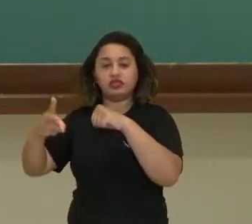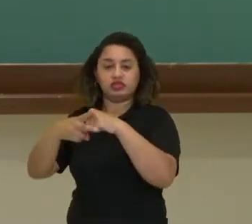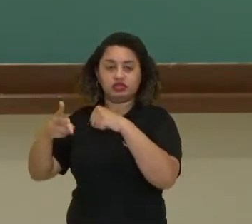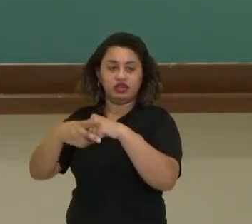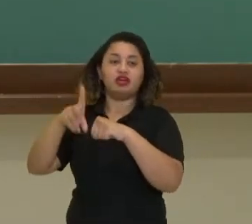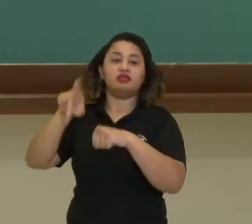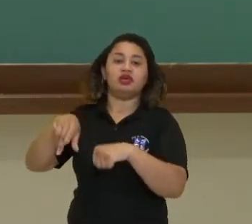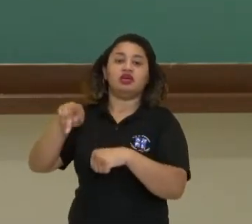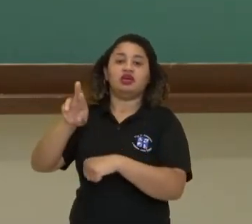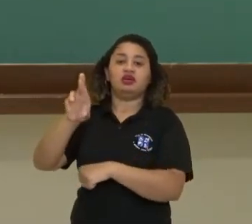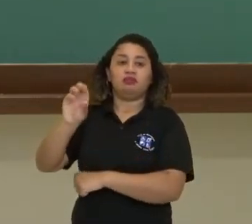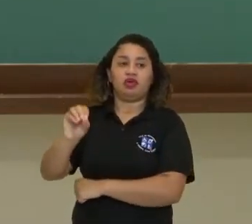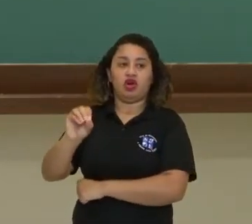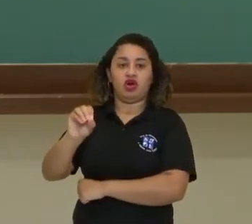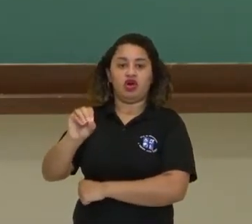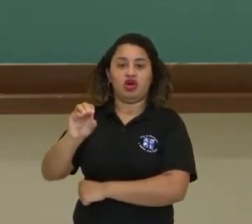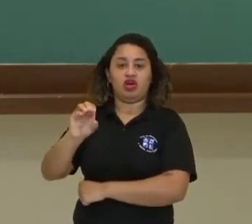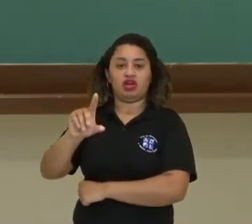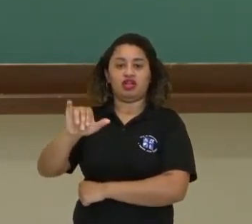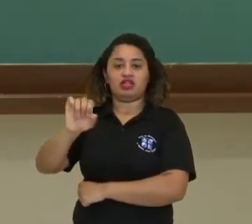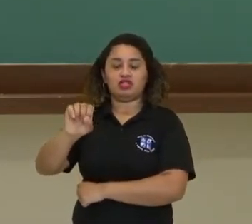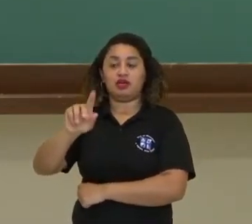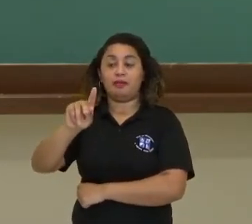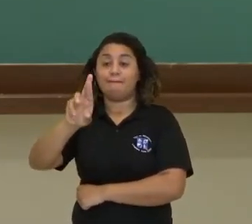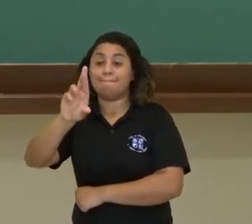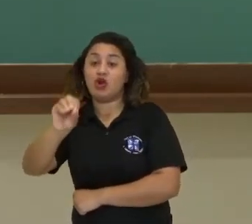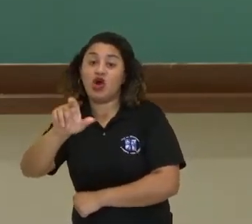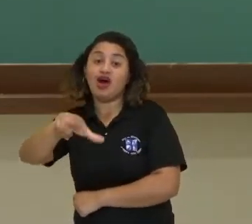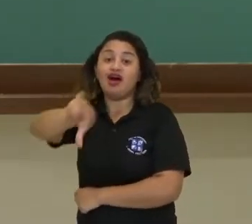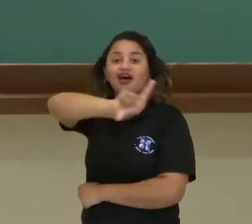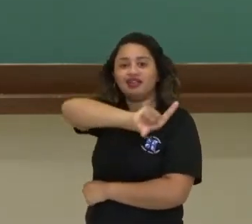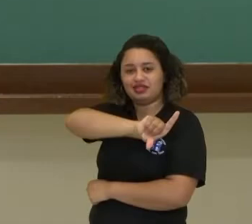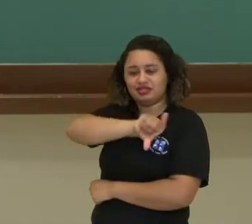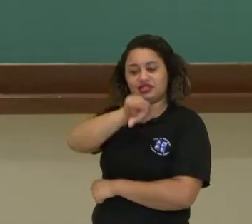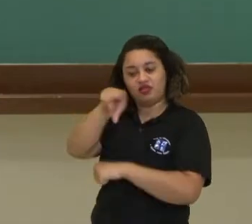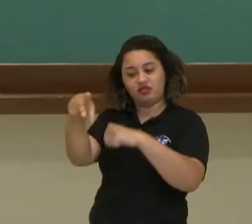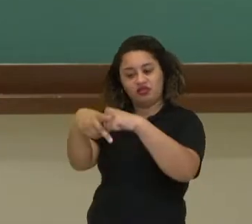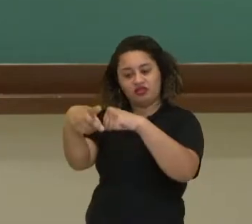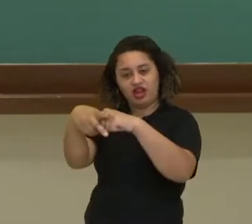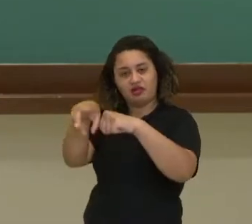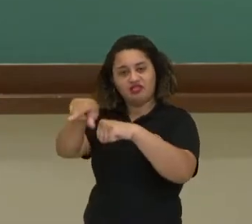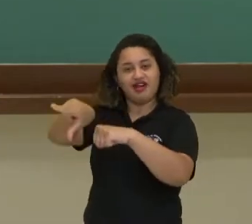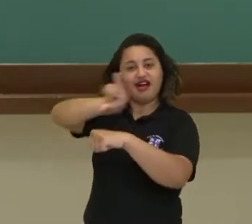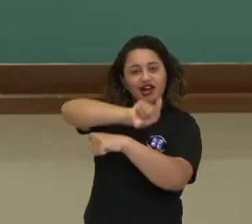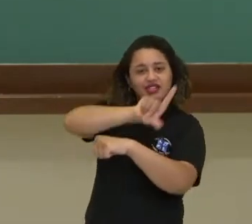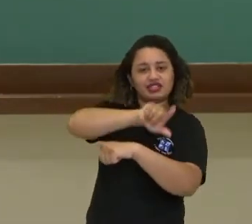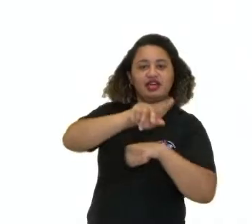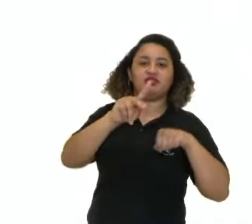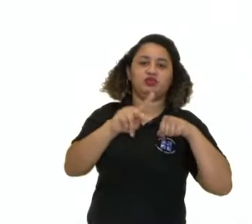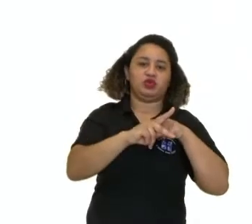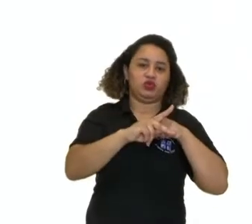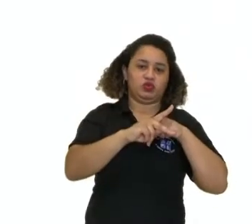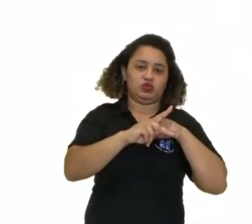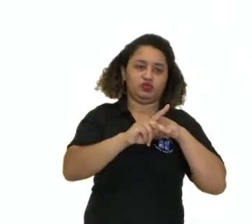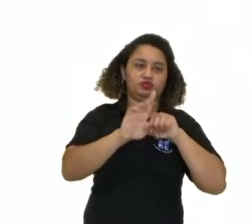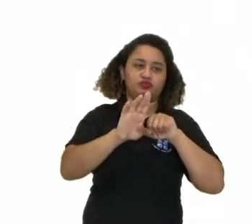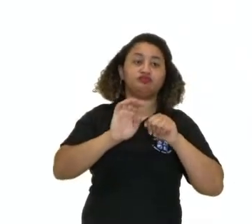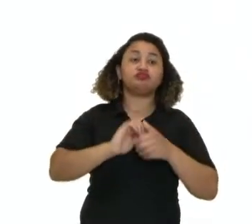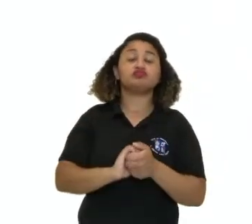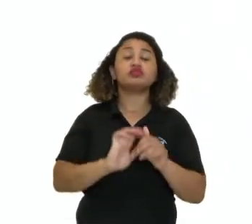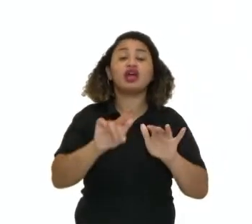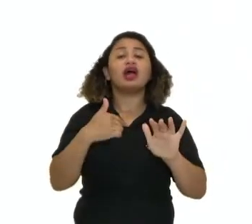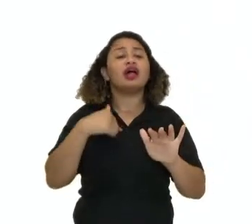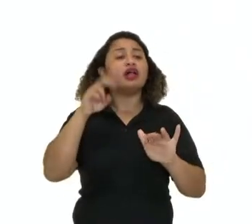lembre-se que o pro é que vem antes ou pro antes tão próclise bem antes segredo é que ia